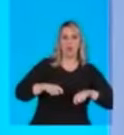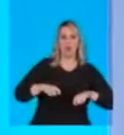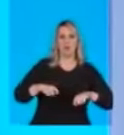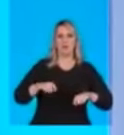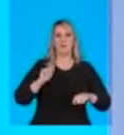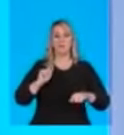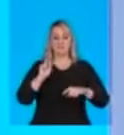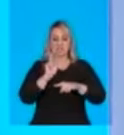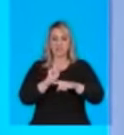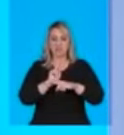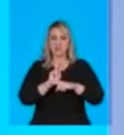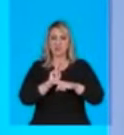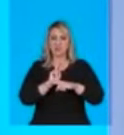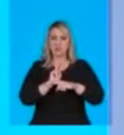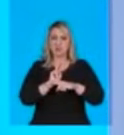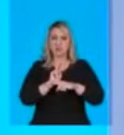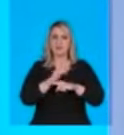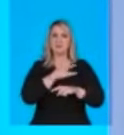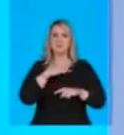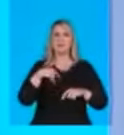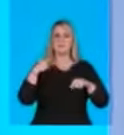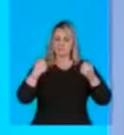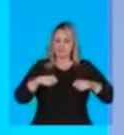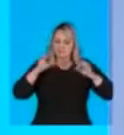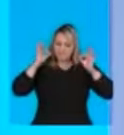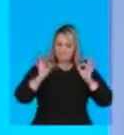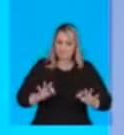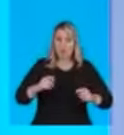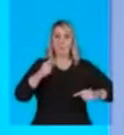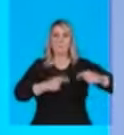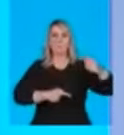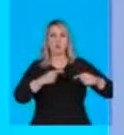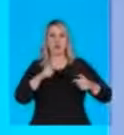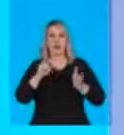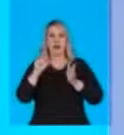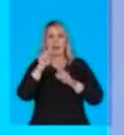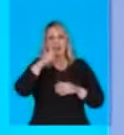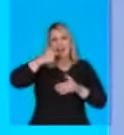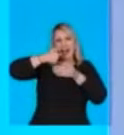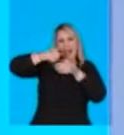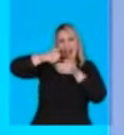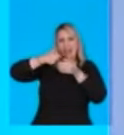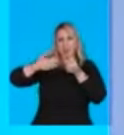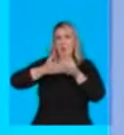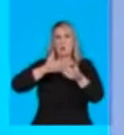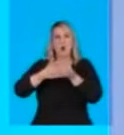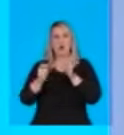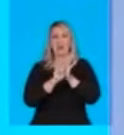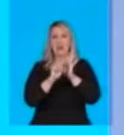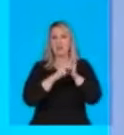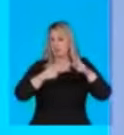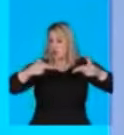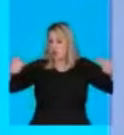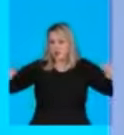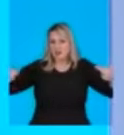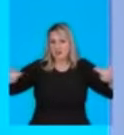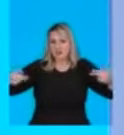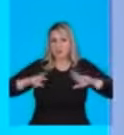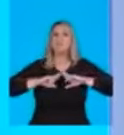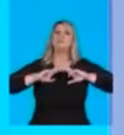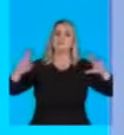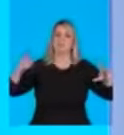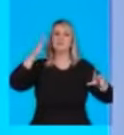tem que ser o gestor pleno da saúde e tem que efetivar essa política de saúde seja no Craque seja em qualquer droga evidente que são drogas e